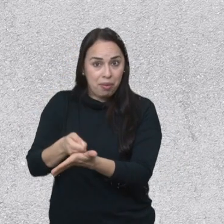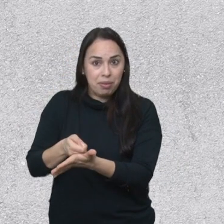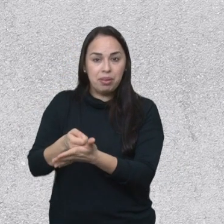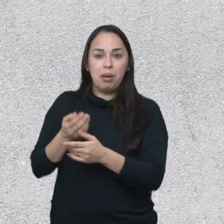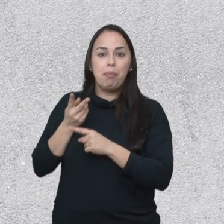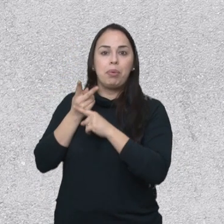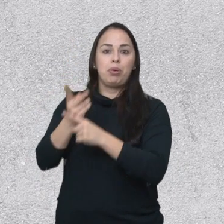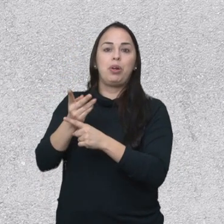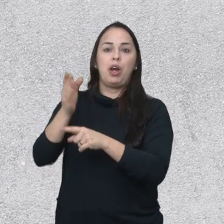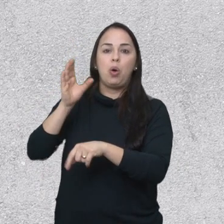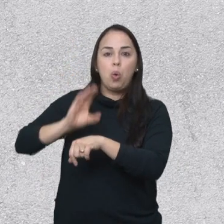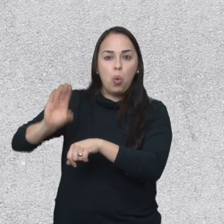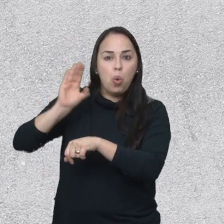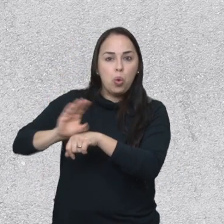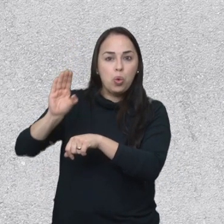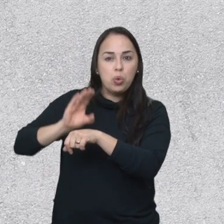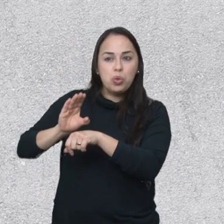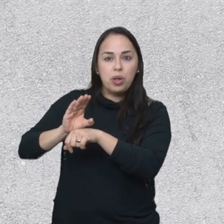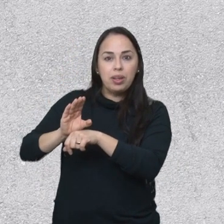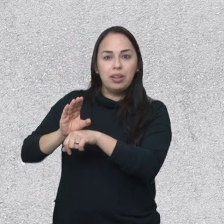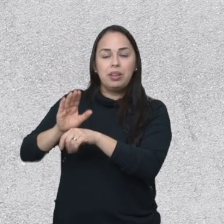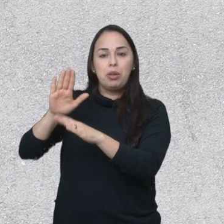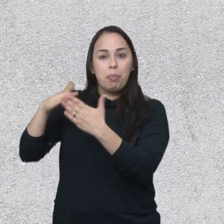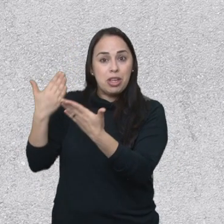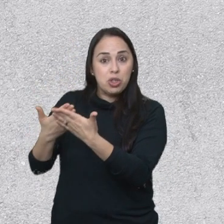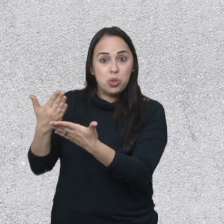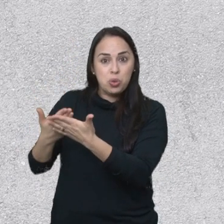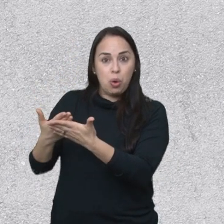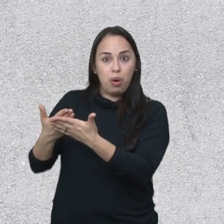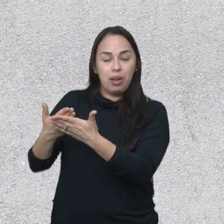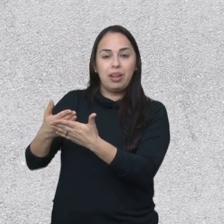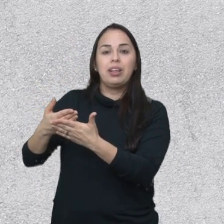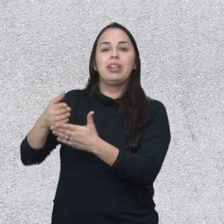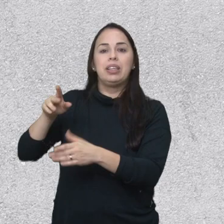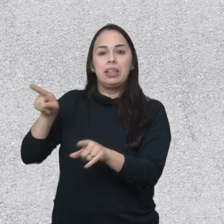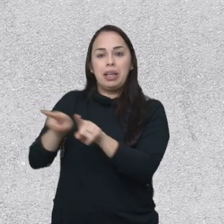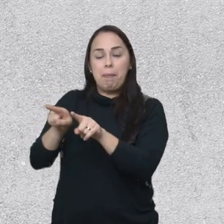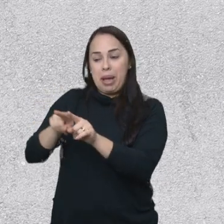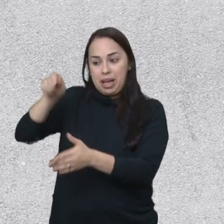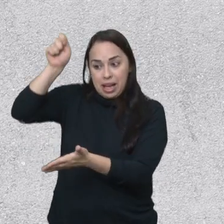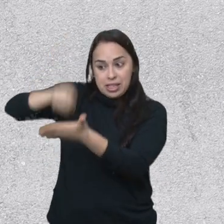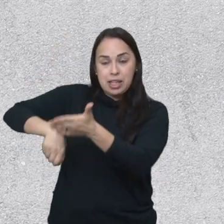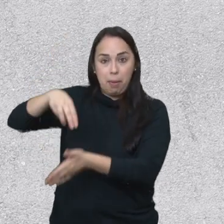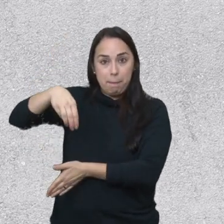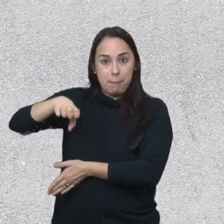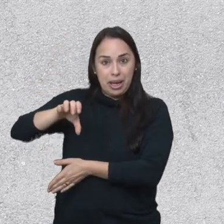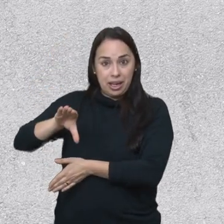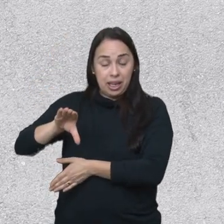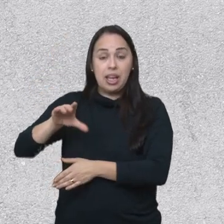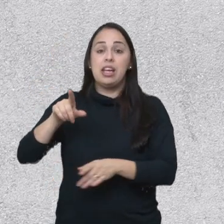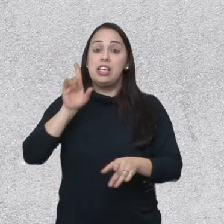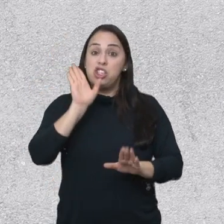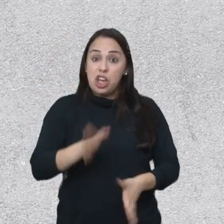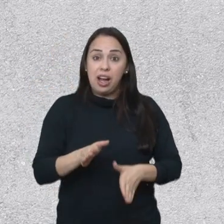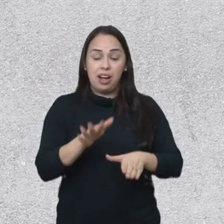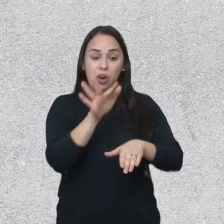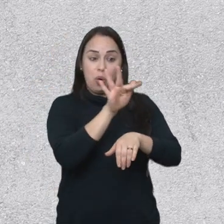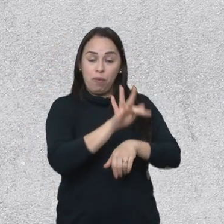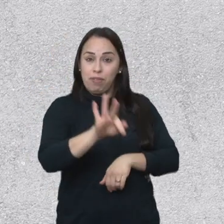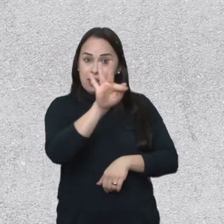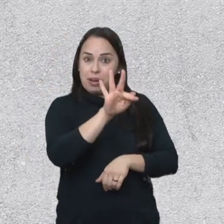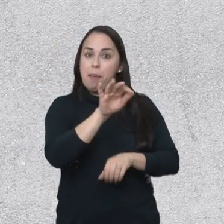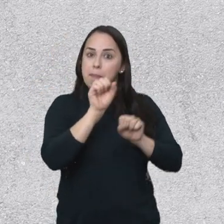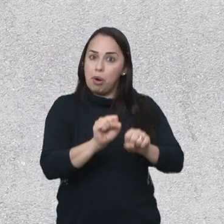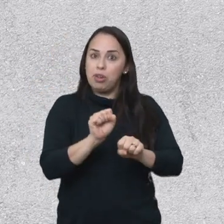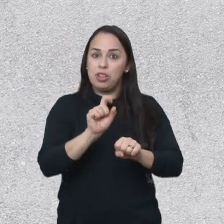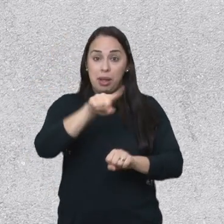se decidiu, é só buscar pelo curso de capacitação em Libras em alguma escola certificada pelo MEC. Se você já tem curso superior, pode